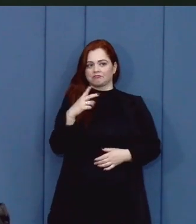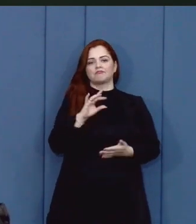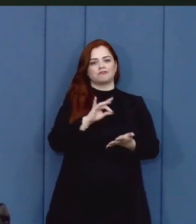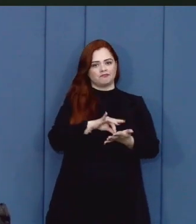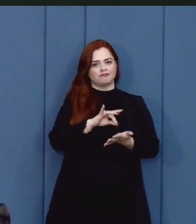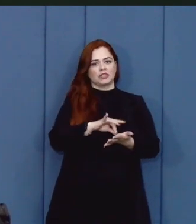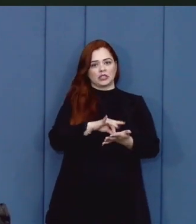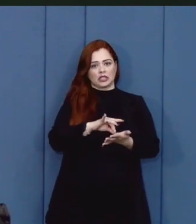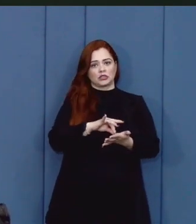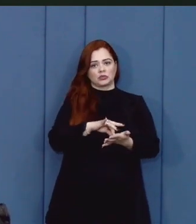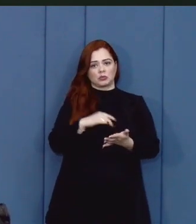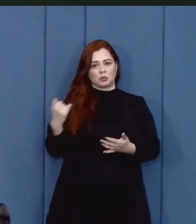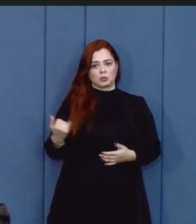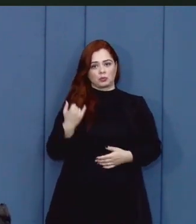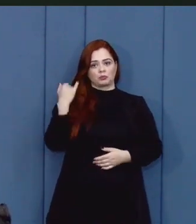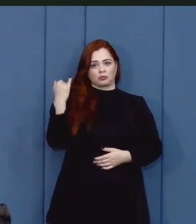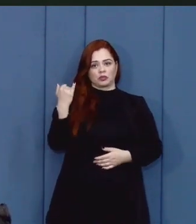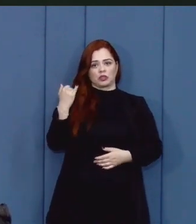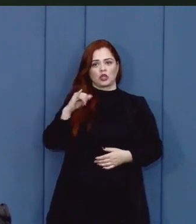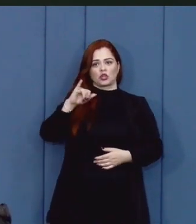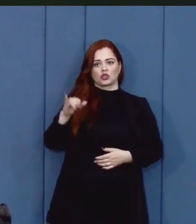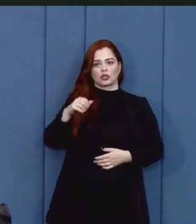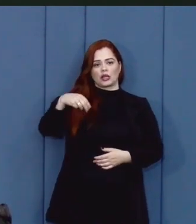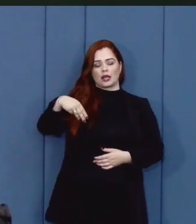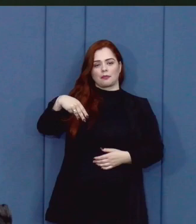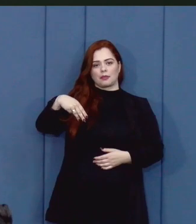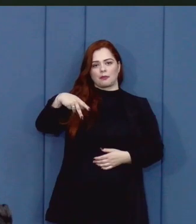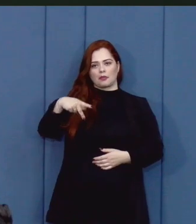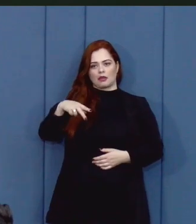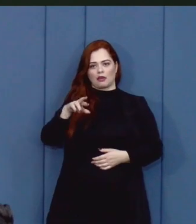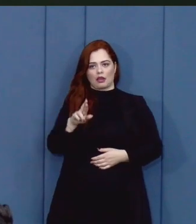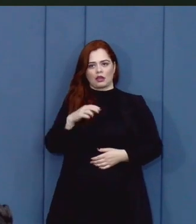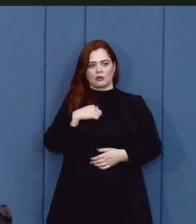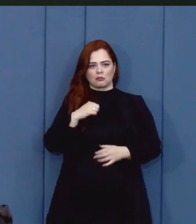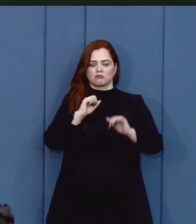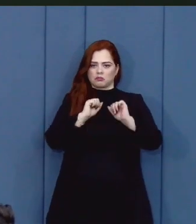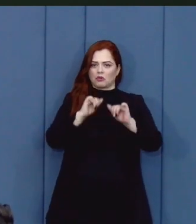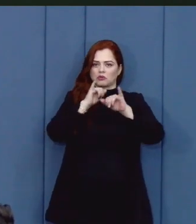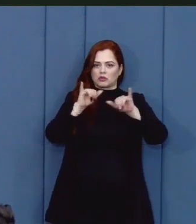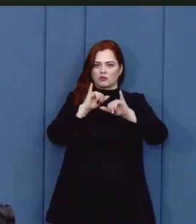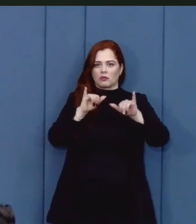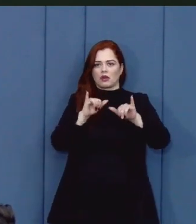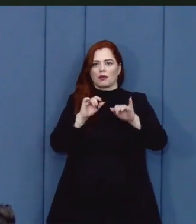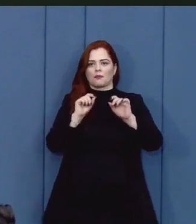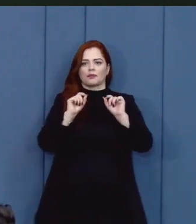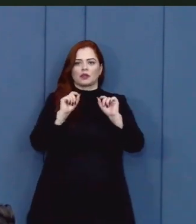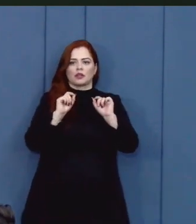realmente, principalmente no JMPR, eu posso dizer, e no comitê de